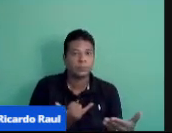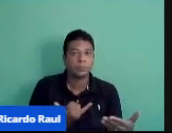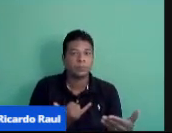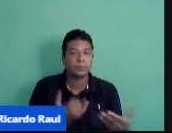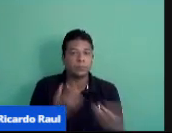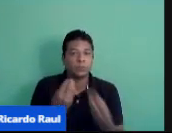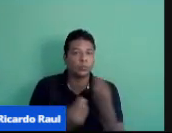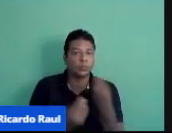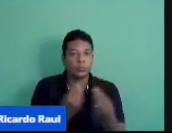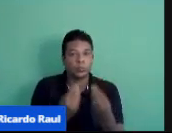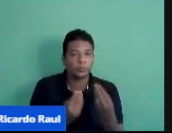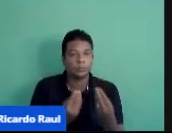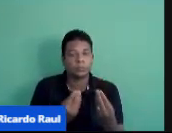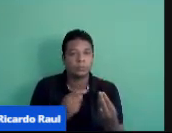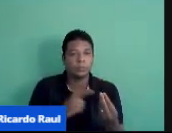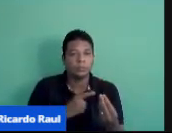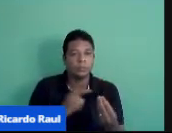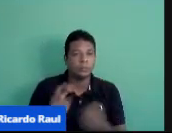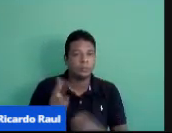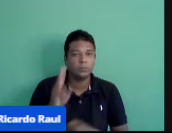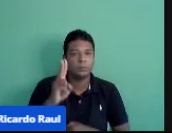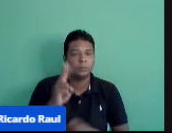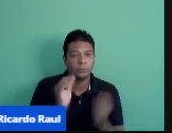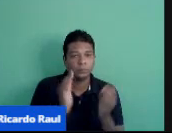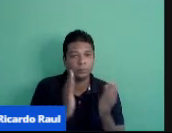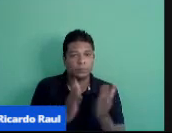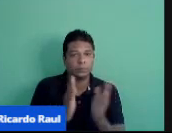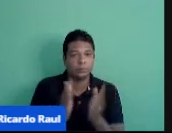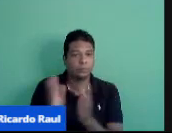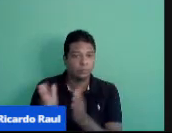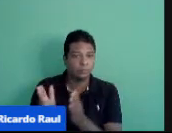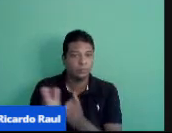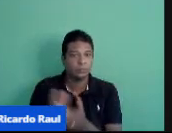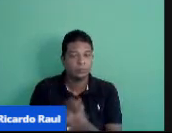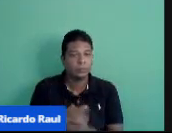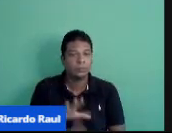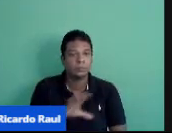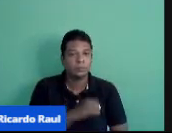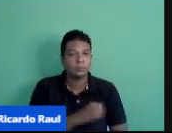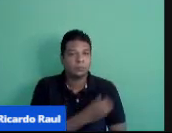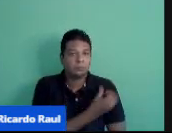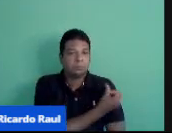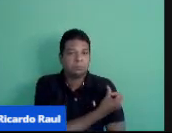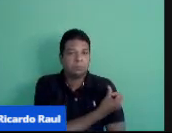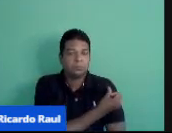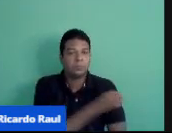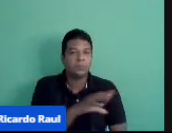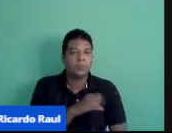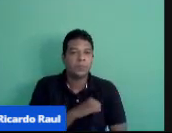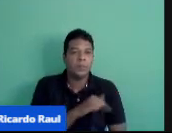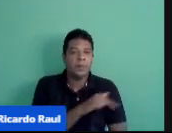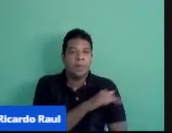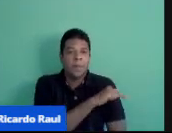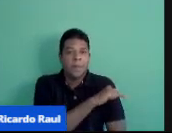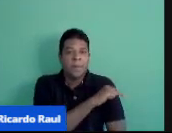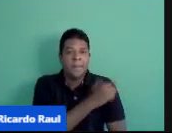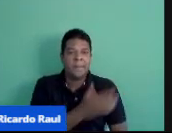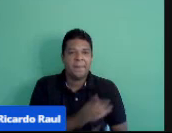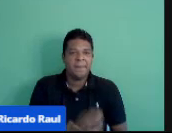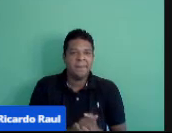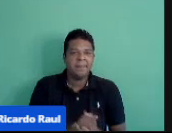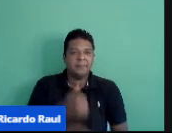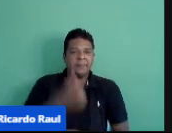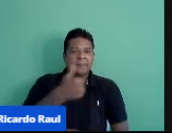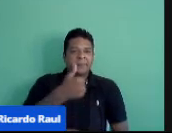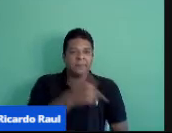como obter determinado valor de uma sequência, então já vai preparando. Então, gostei muito da atividade do sexto ano. Do sétimo, no primeiro caderno,